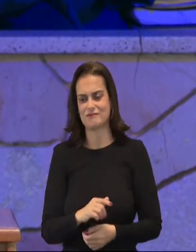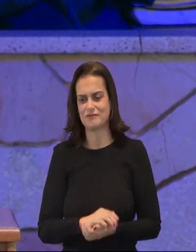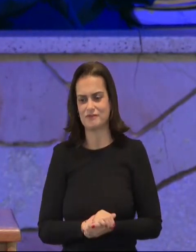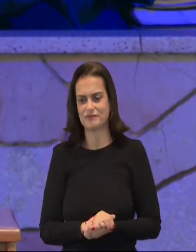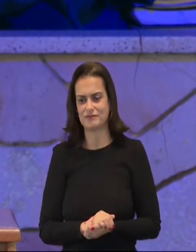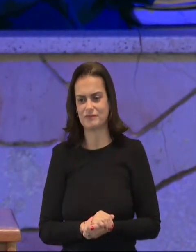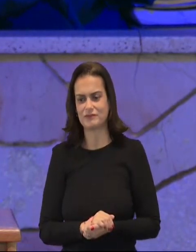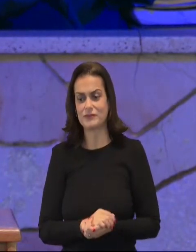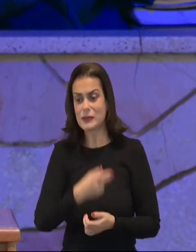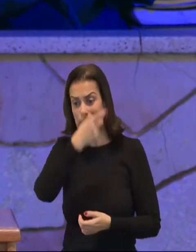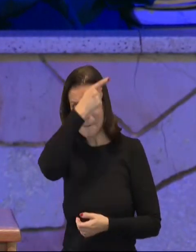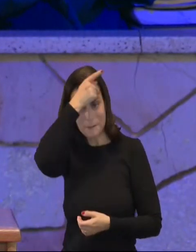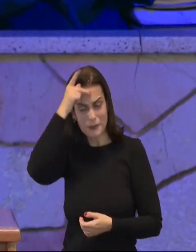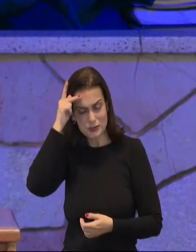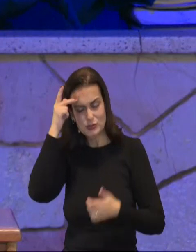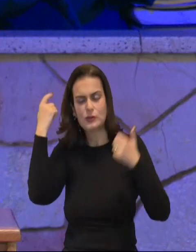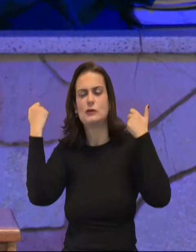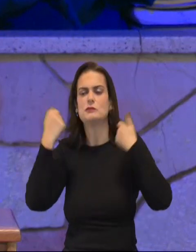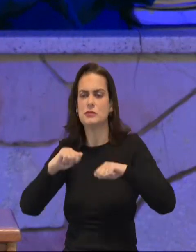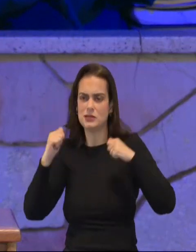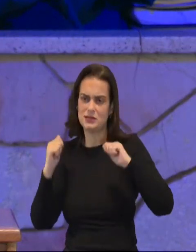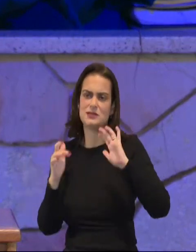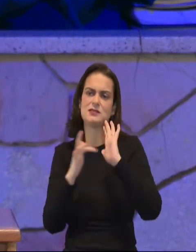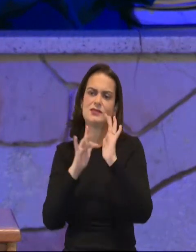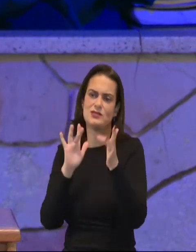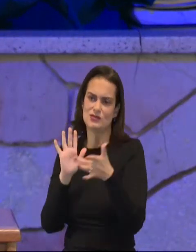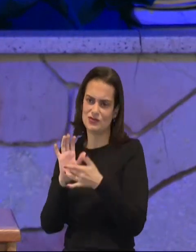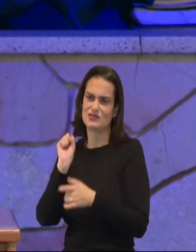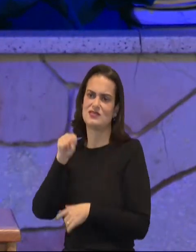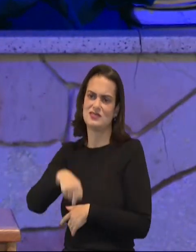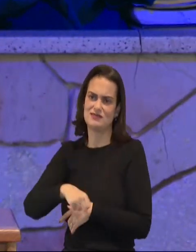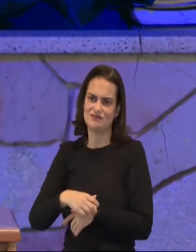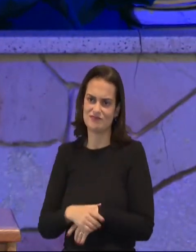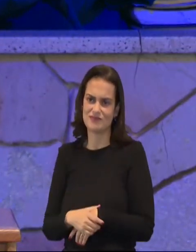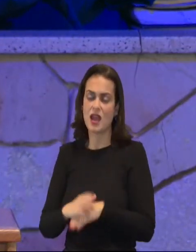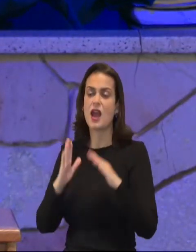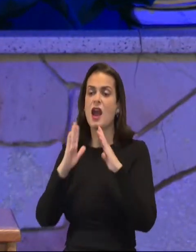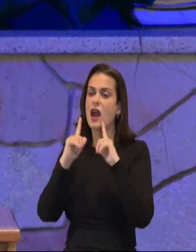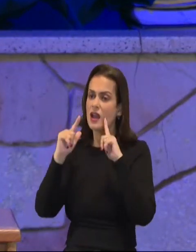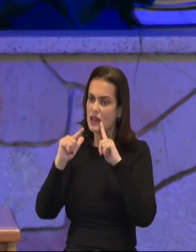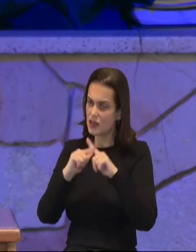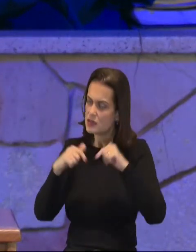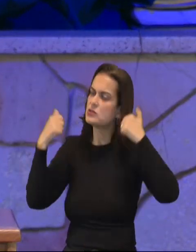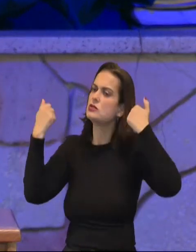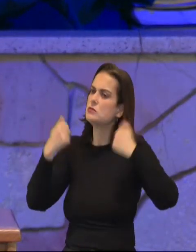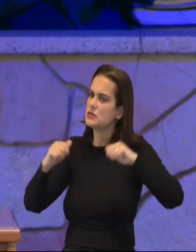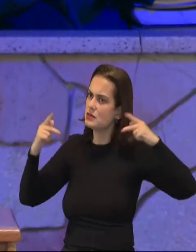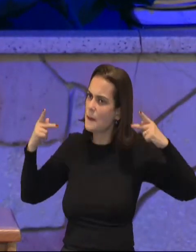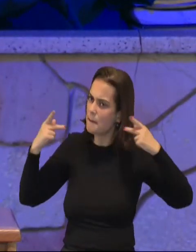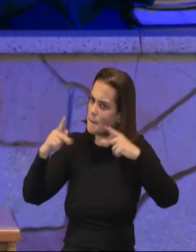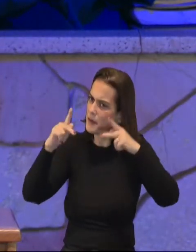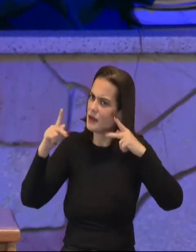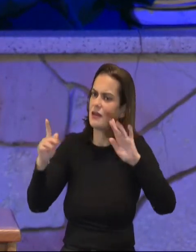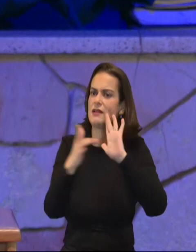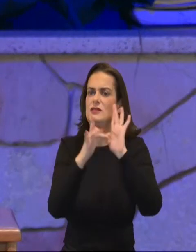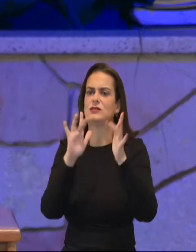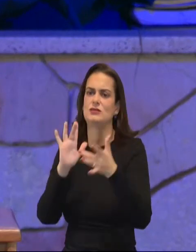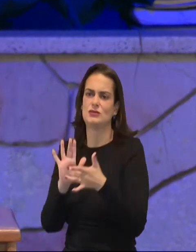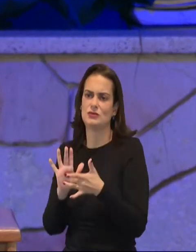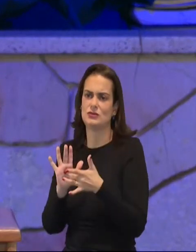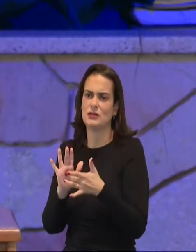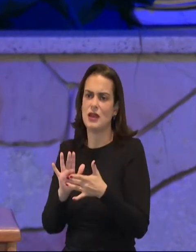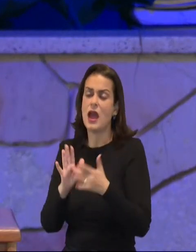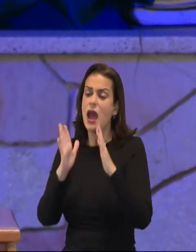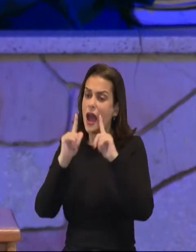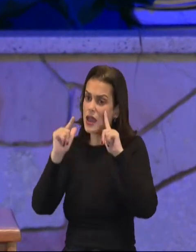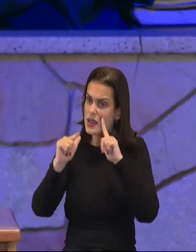E como as pessoas precisam de Jesus, e como a igreja precisa falar desse Jesus, como a igreja precisa deixar de lado